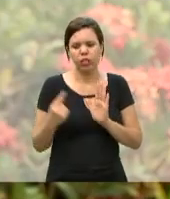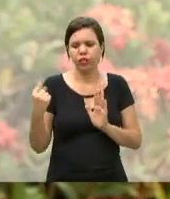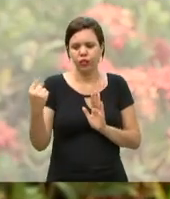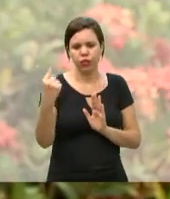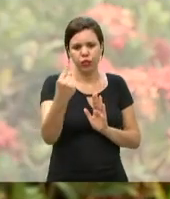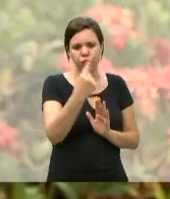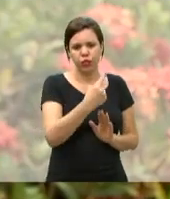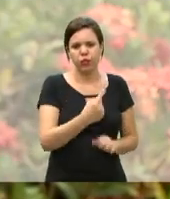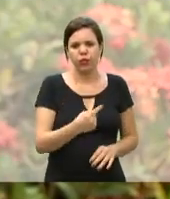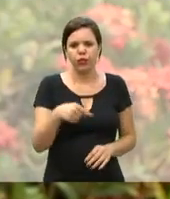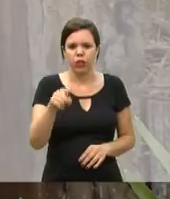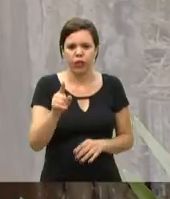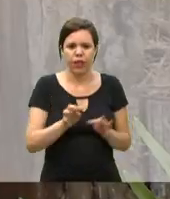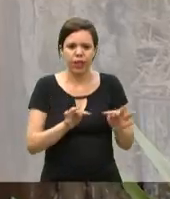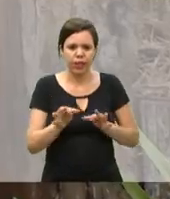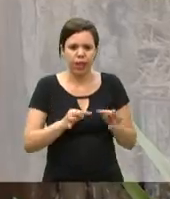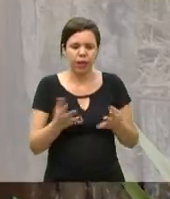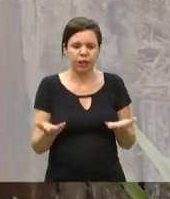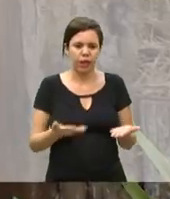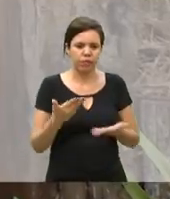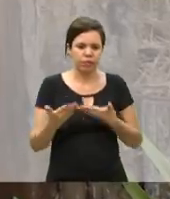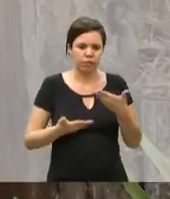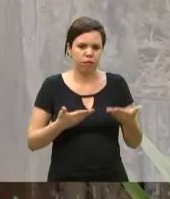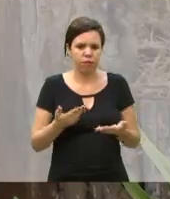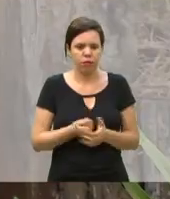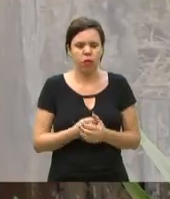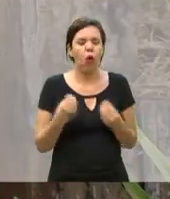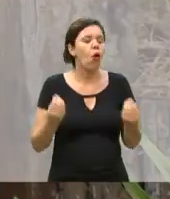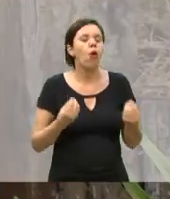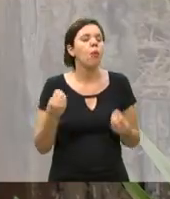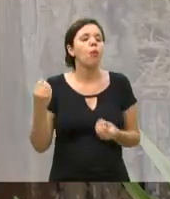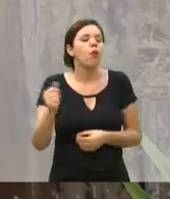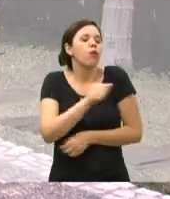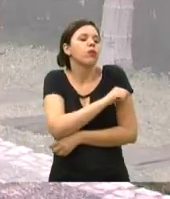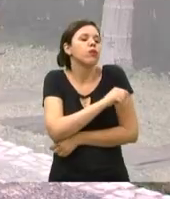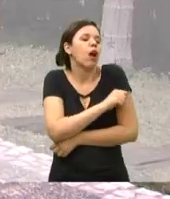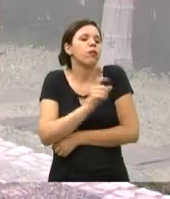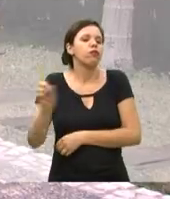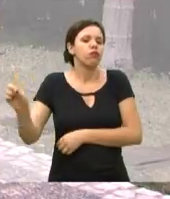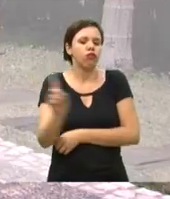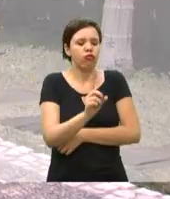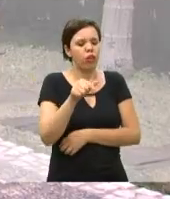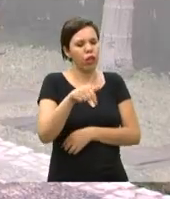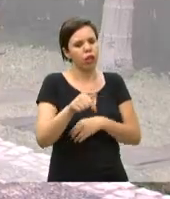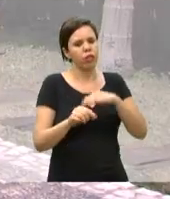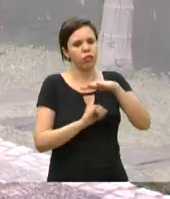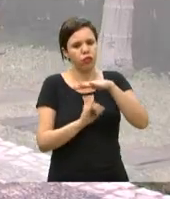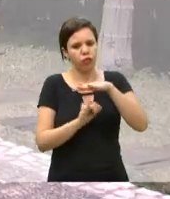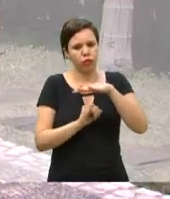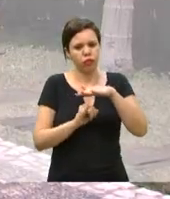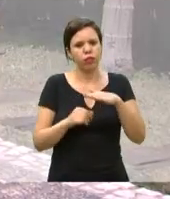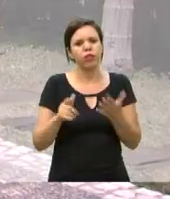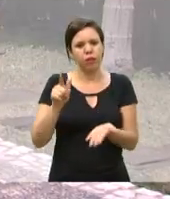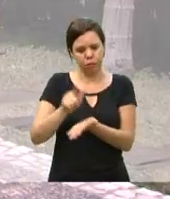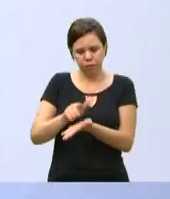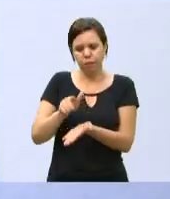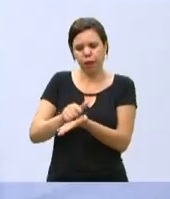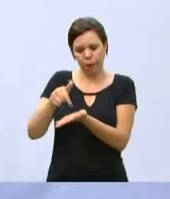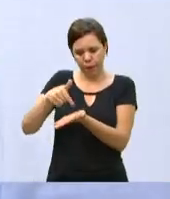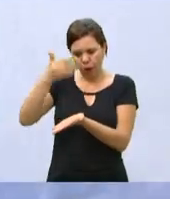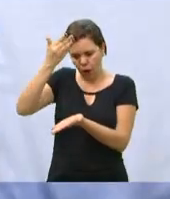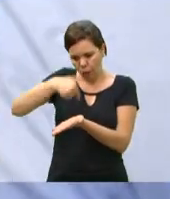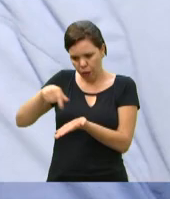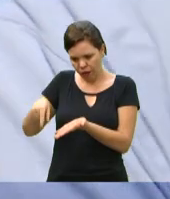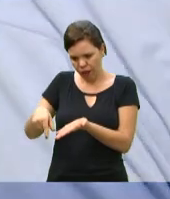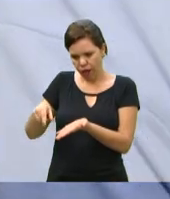individual quando você vai tratar. Como é que os alunos chegam até aqui no Instituto? Geralmente vêm encaminhados, não